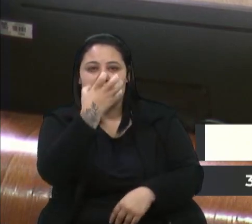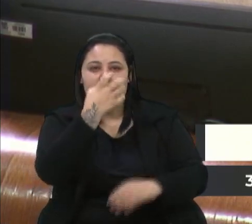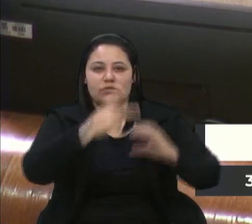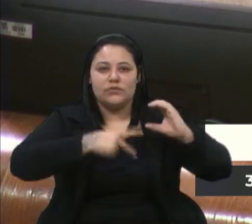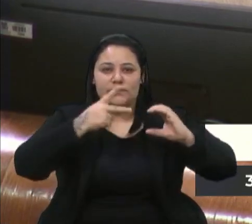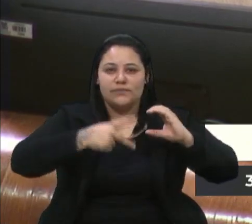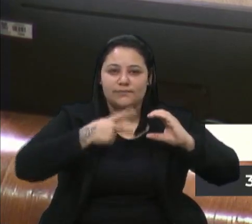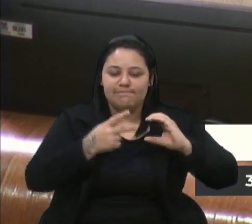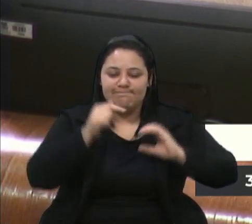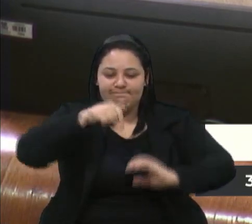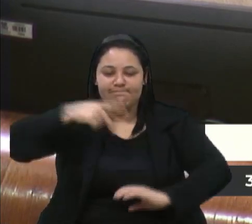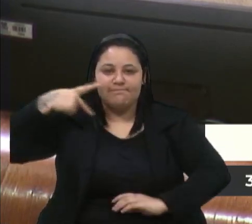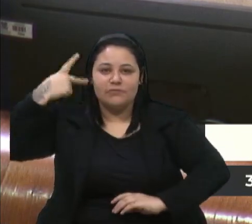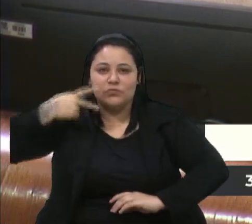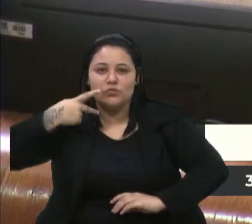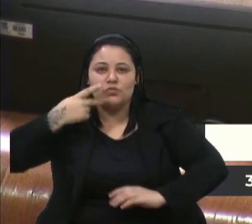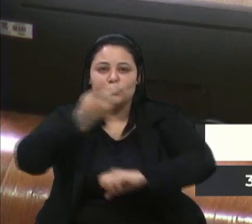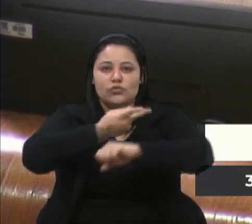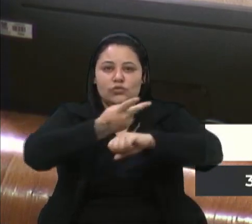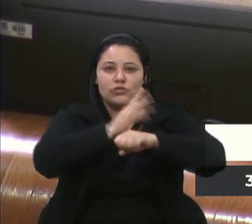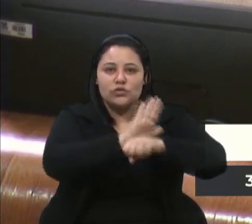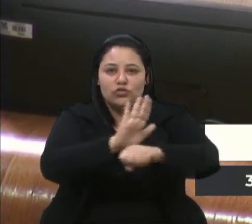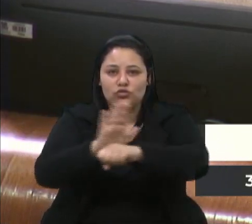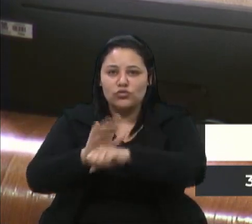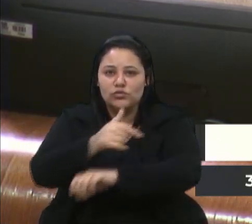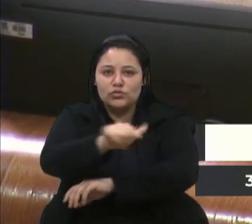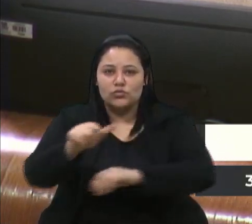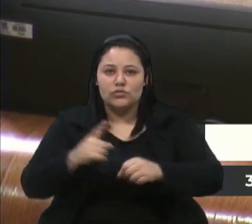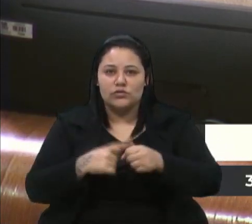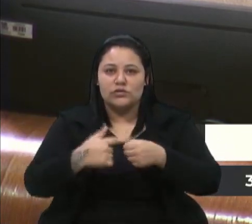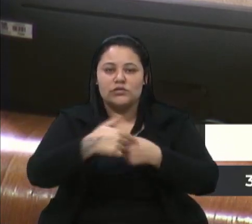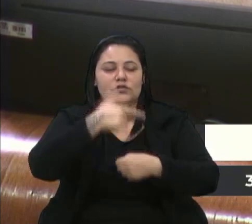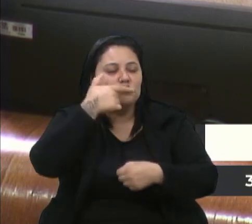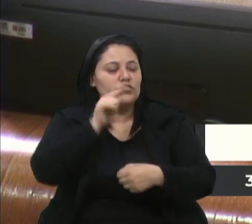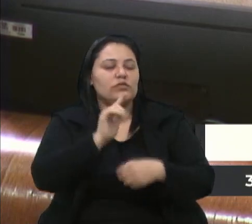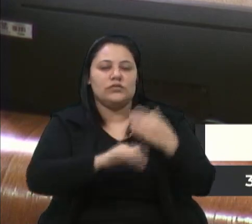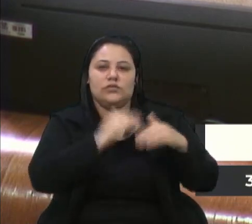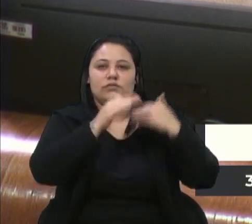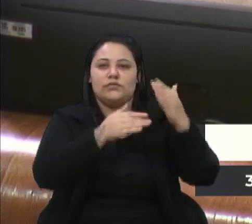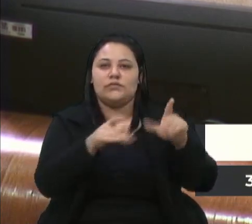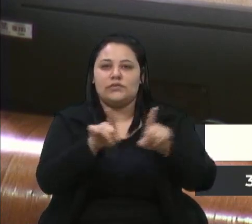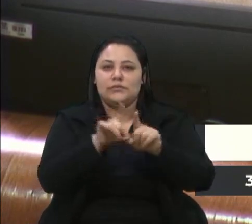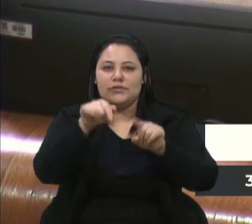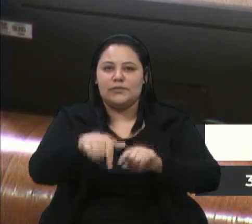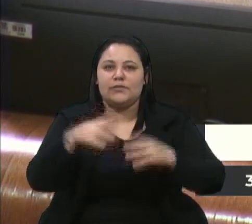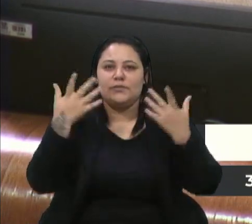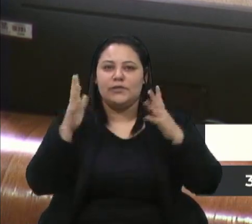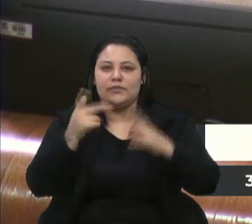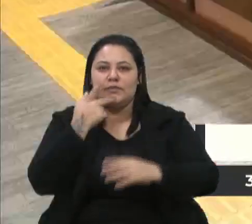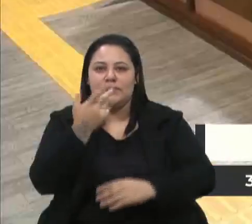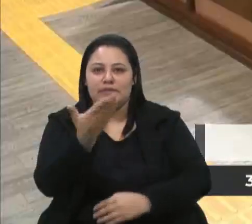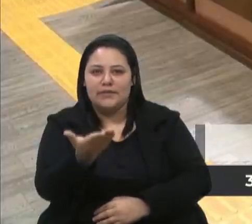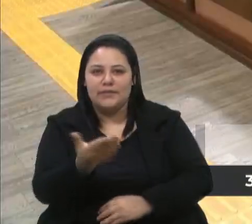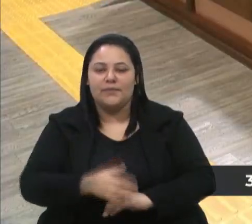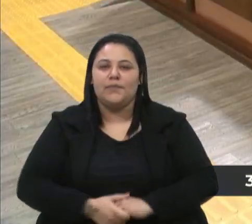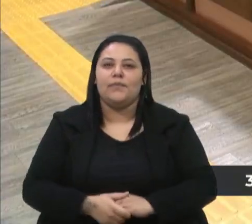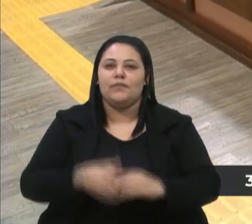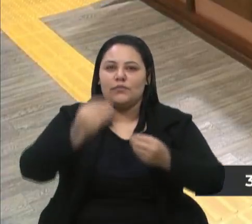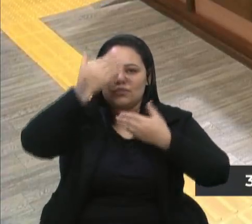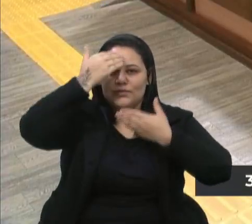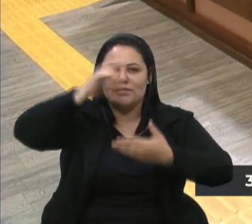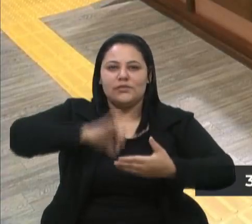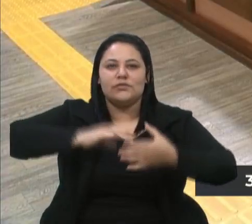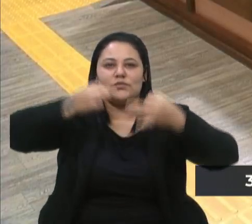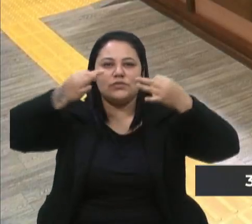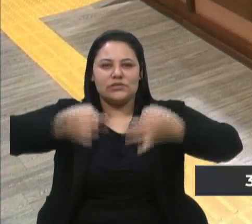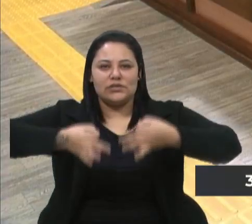e buscando o auxílio dos demais municípios, a gente vai evoluir também nesta pauta. Parabéns pela fala. Muito obrigado. Com toda